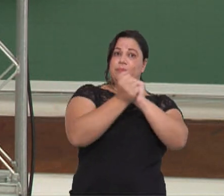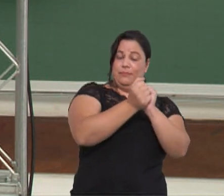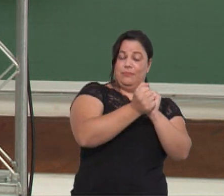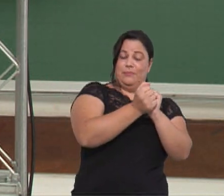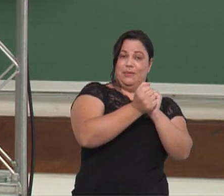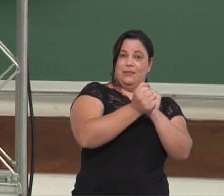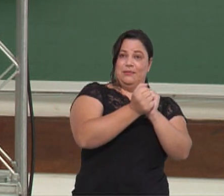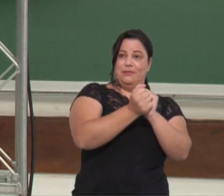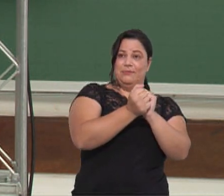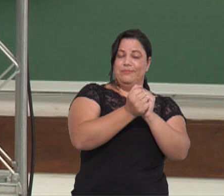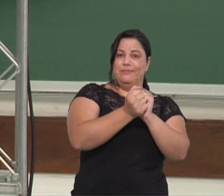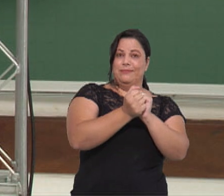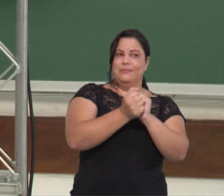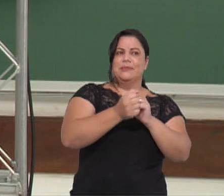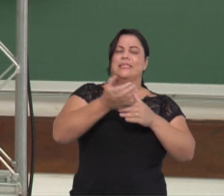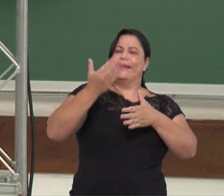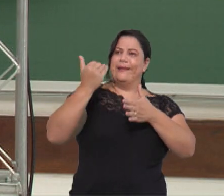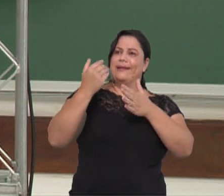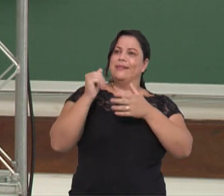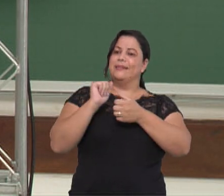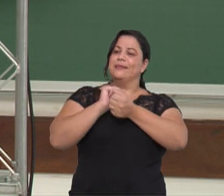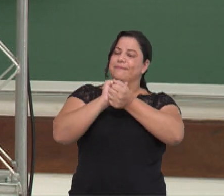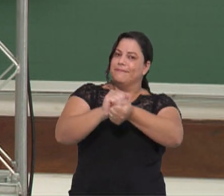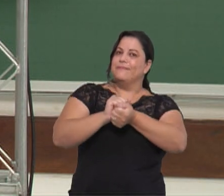do antigo regime. Ele permanece